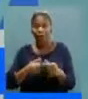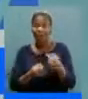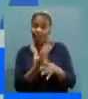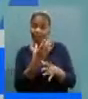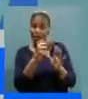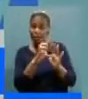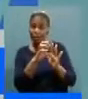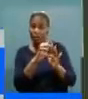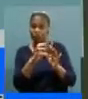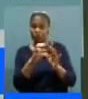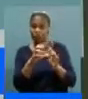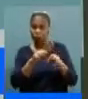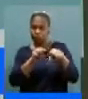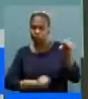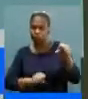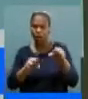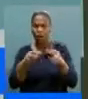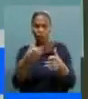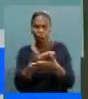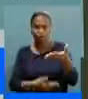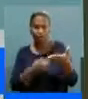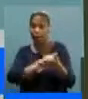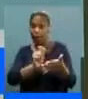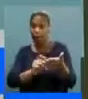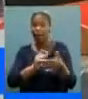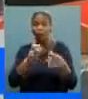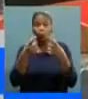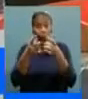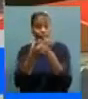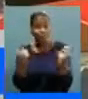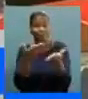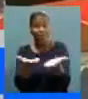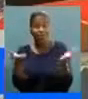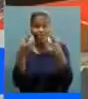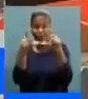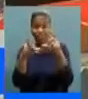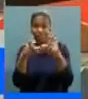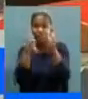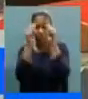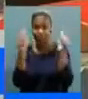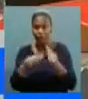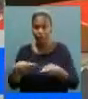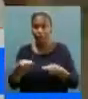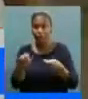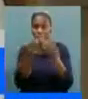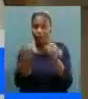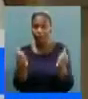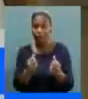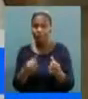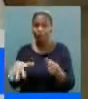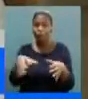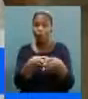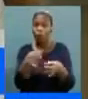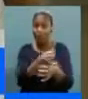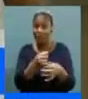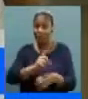Certifique, um programa que visa qualificar as empresas para certificar em sistema de gestão da qualidade. Na região do Barlavento, o